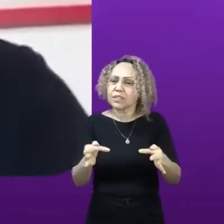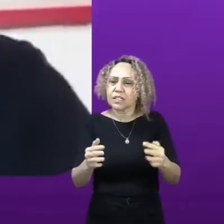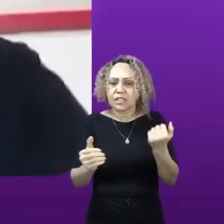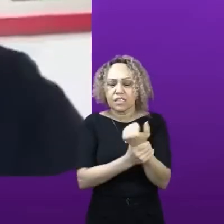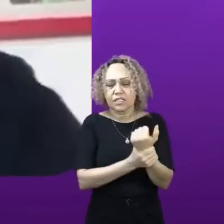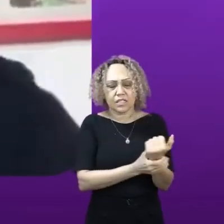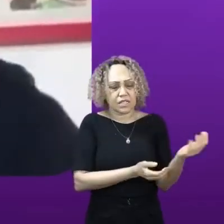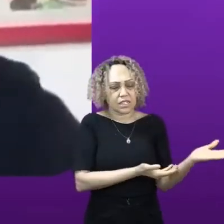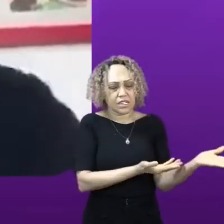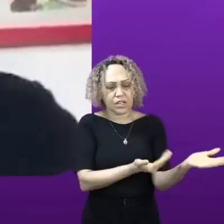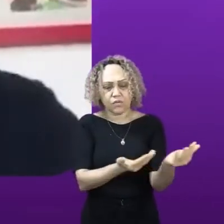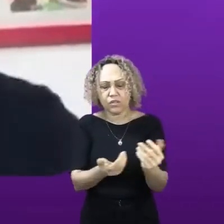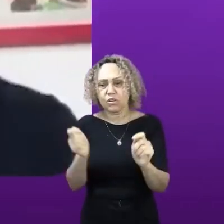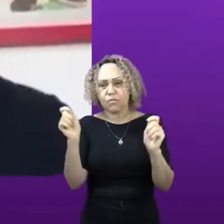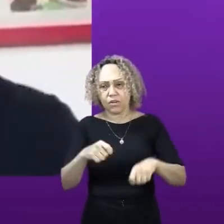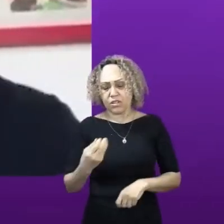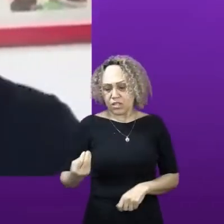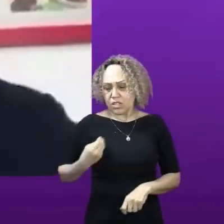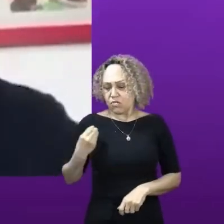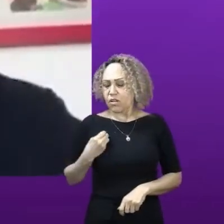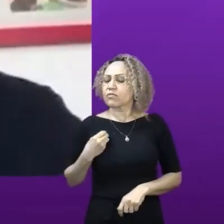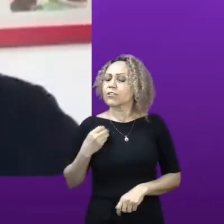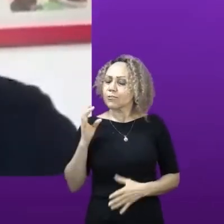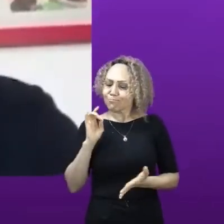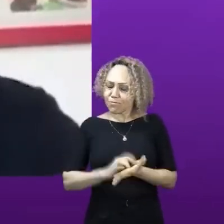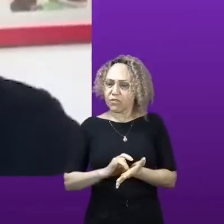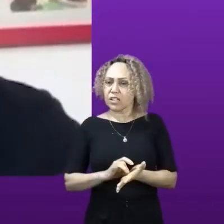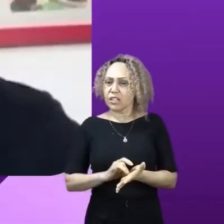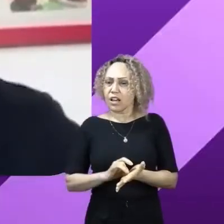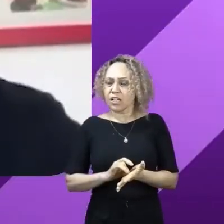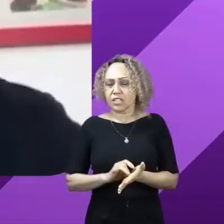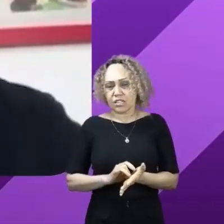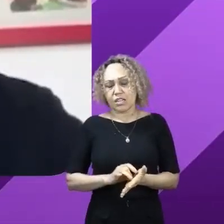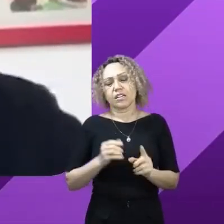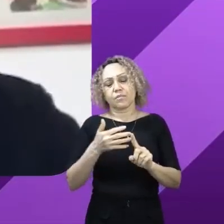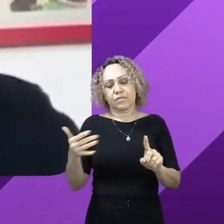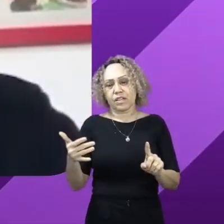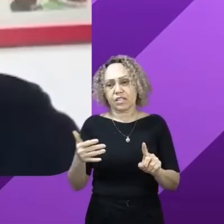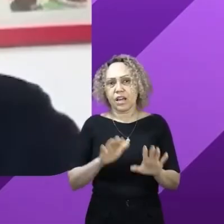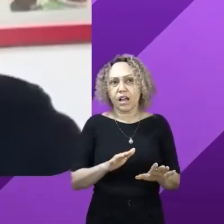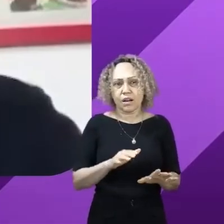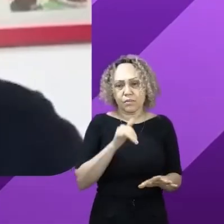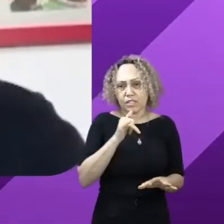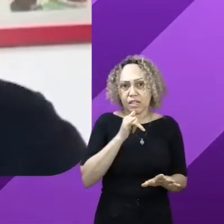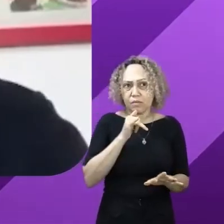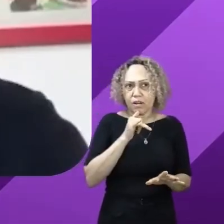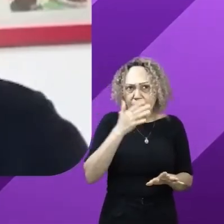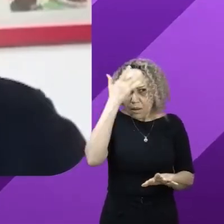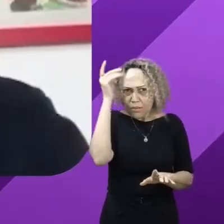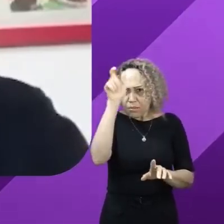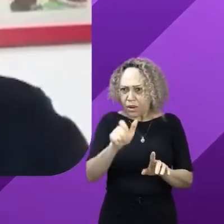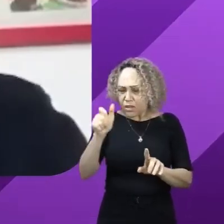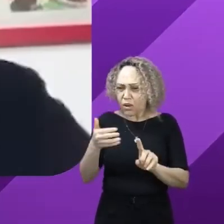consiga ter uma vida plena, e principalmente a juventude LGBT. Não é garantir que o LGBT entre na universidade, mas é garantir que